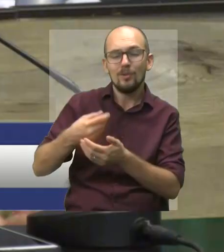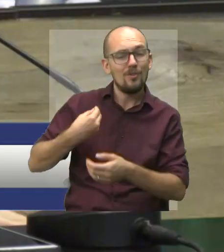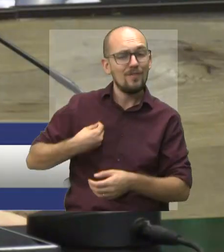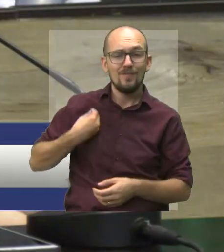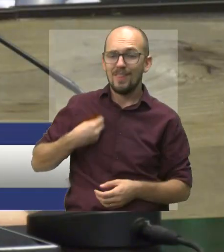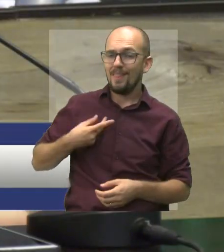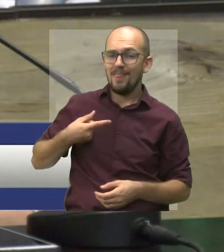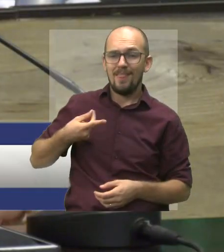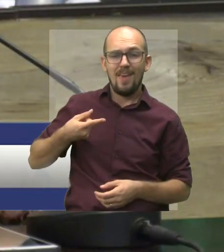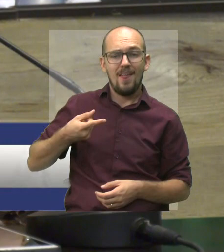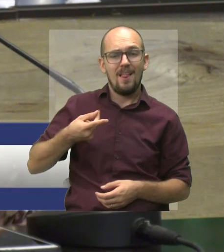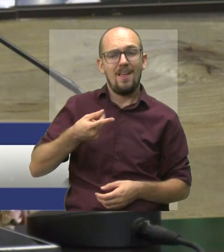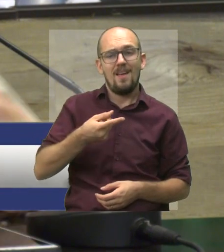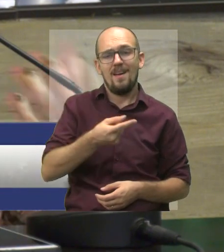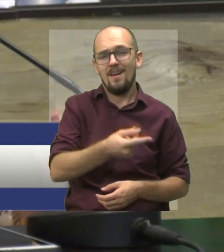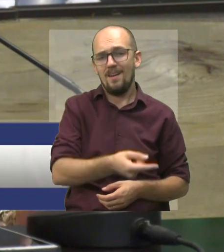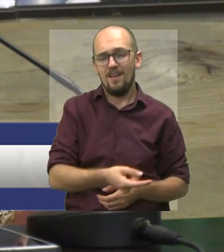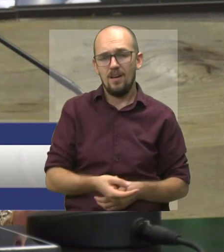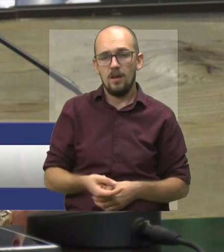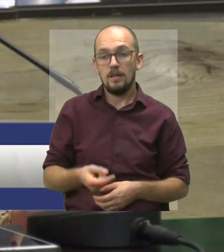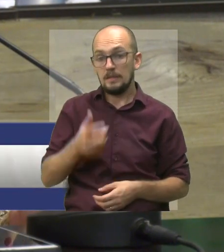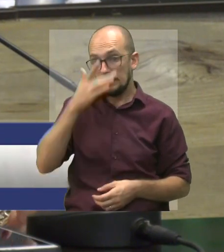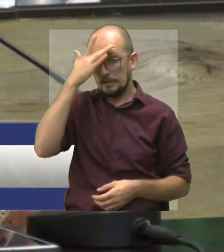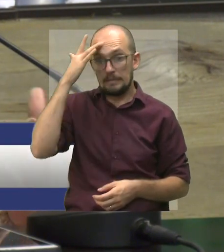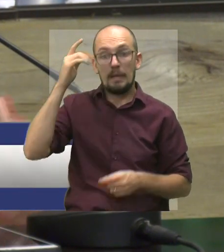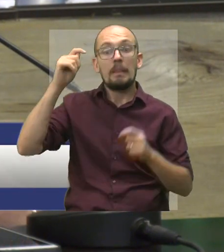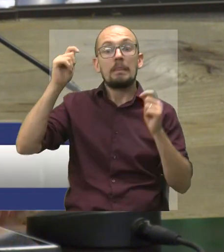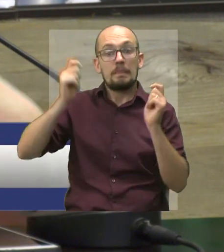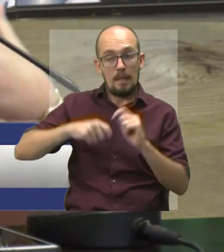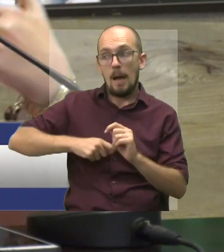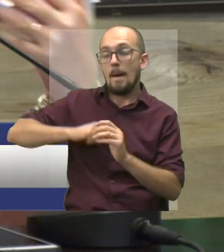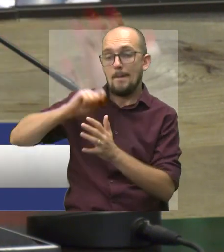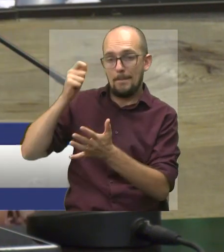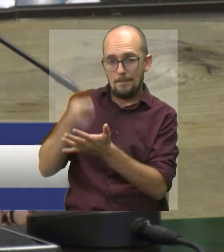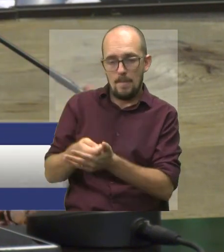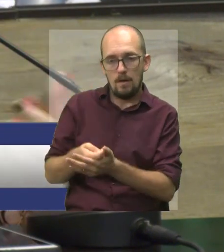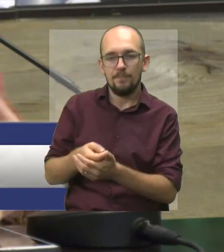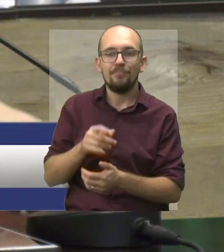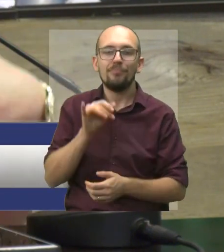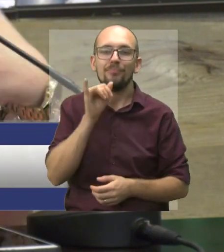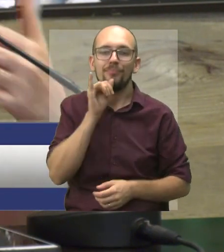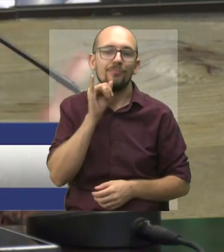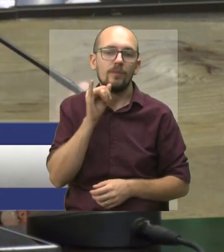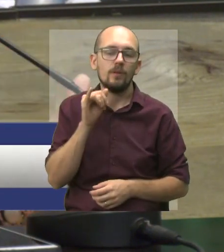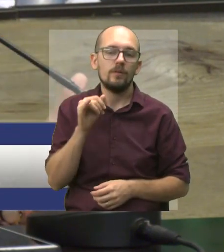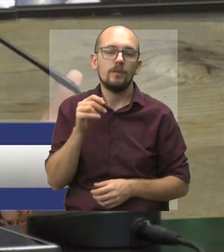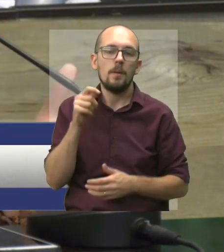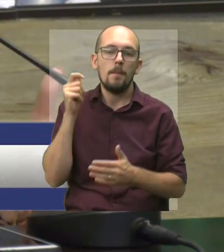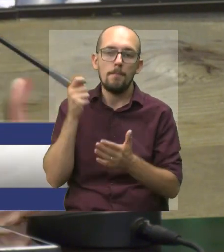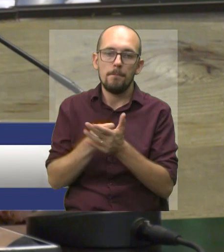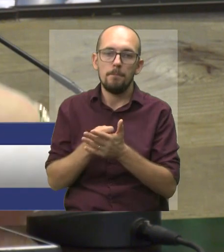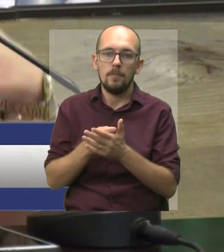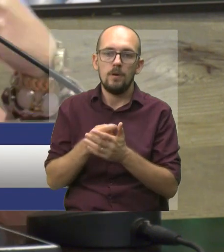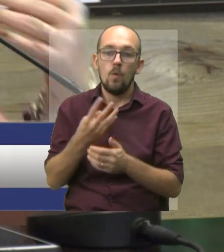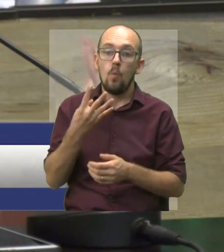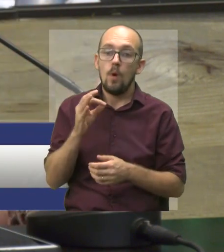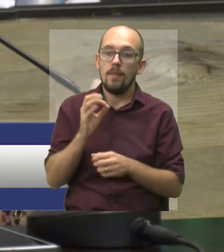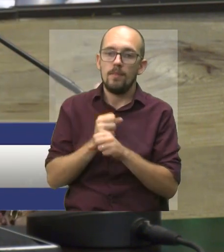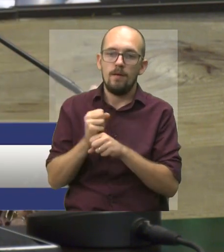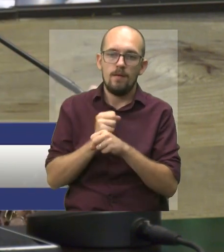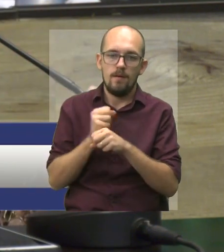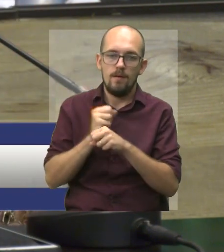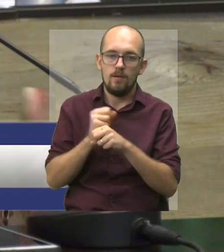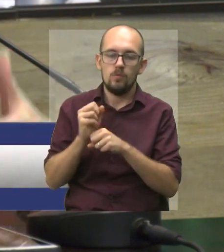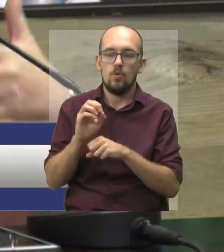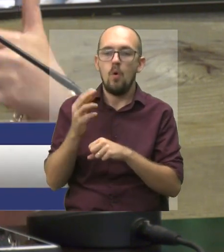daquele que tem condições de pagar muito. Porque se ele pagar 40 anos sob o teto, ou próximo